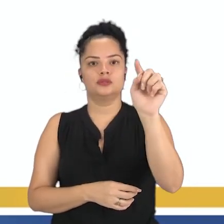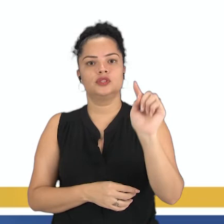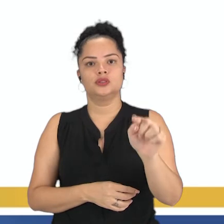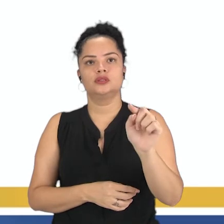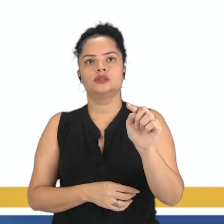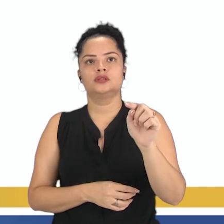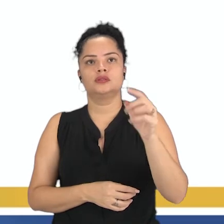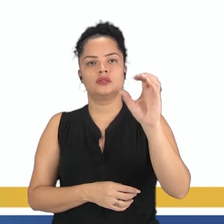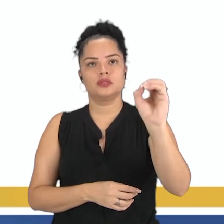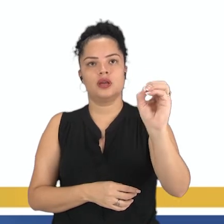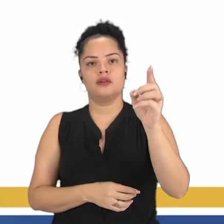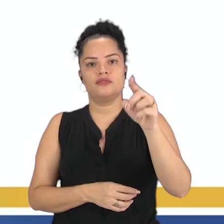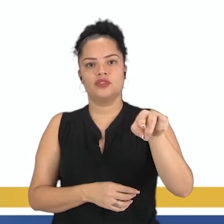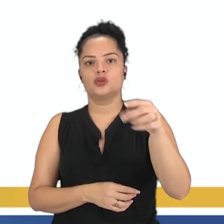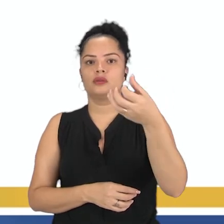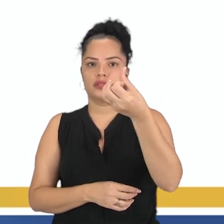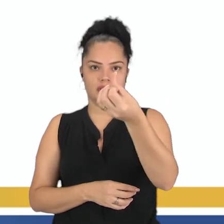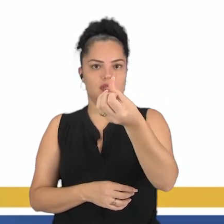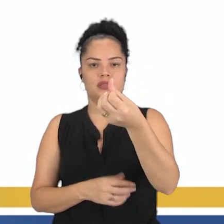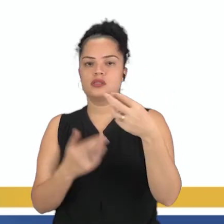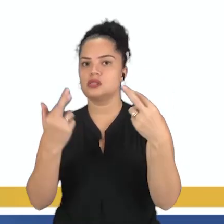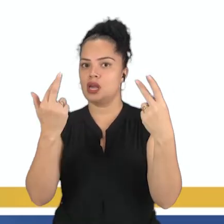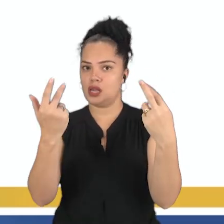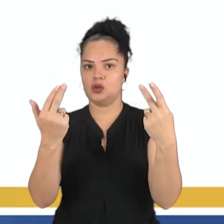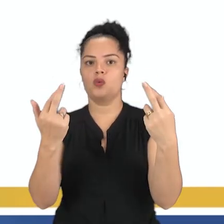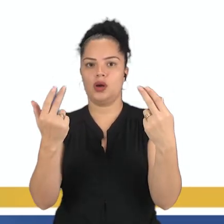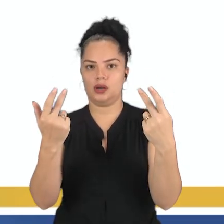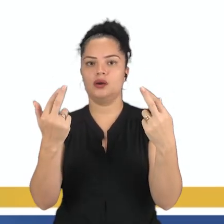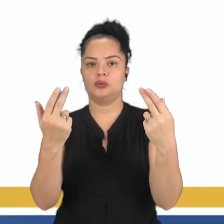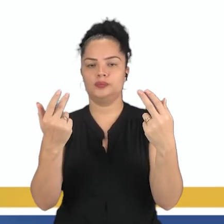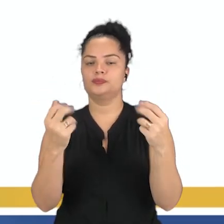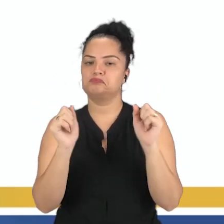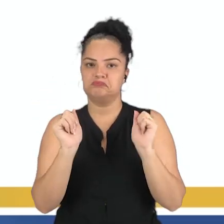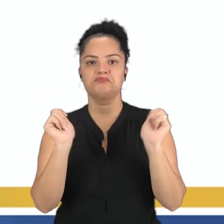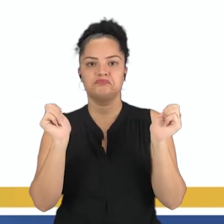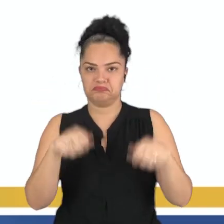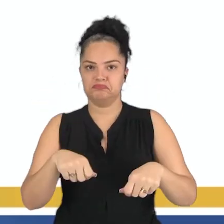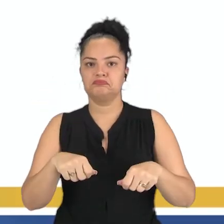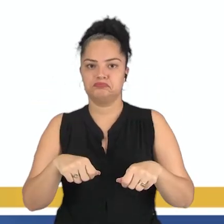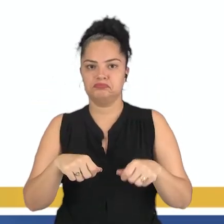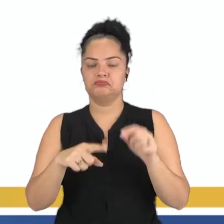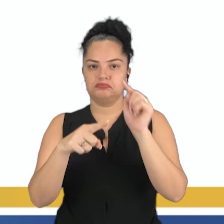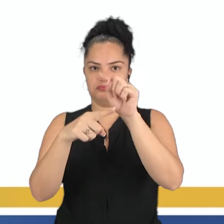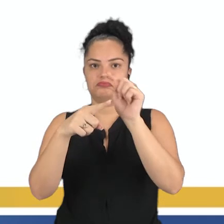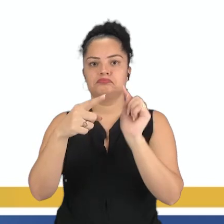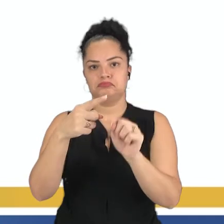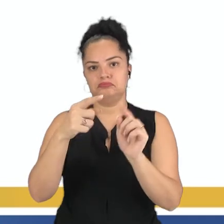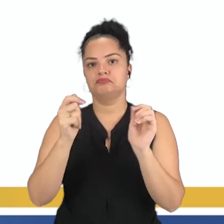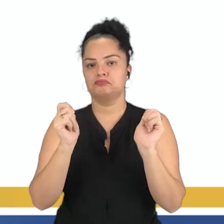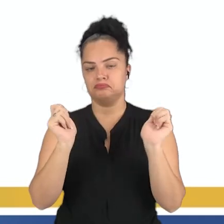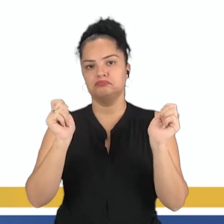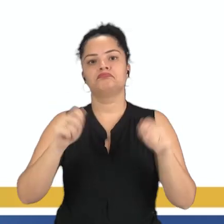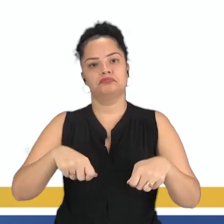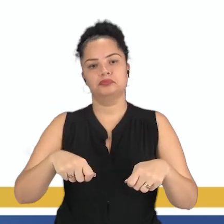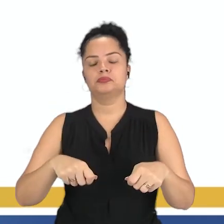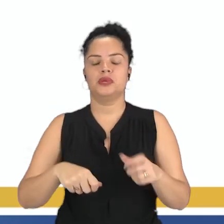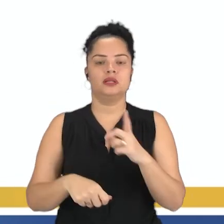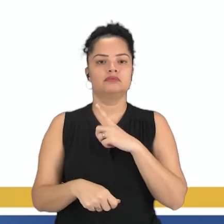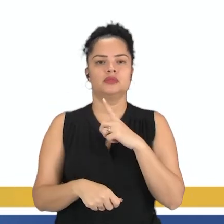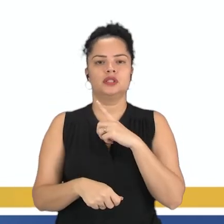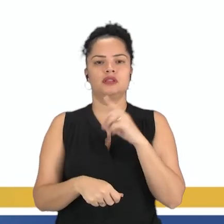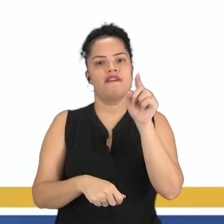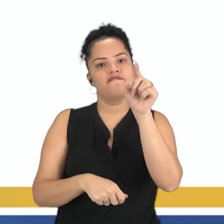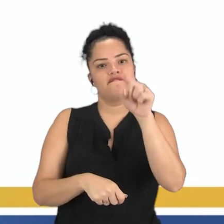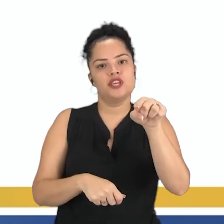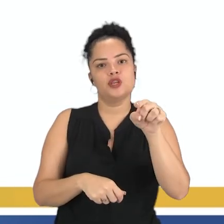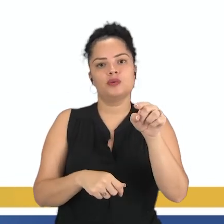que dividir 144 por 60. Ou, você também pode pensar assim, como tem duas casas